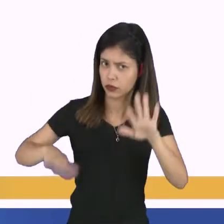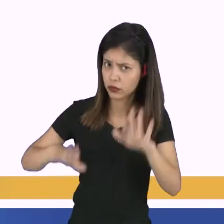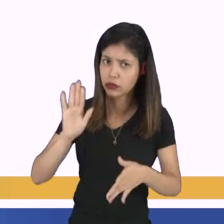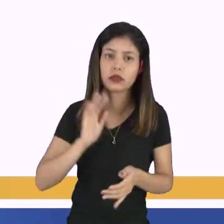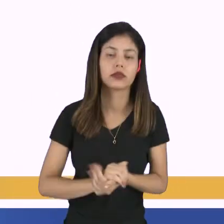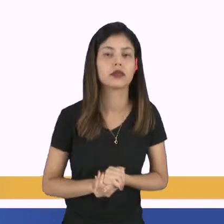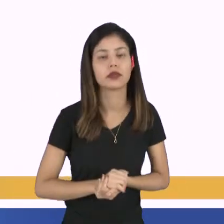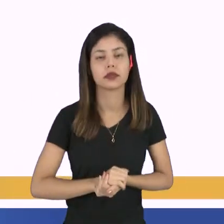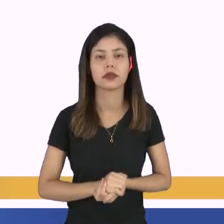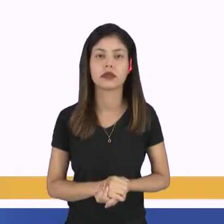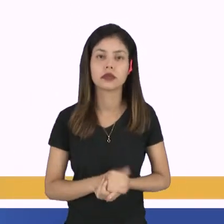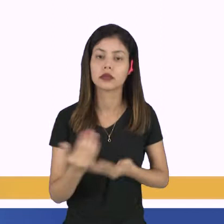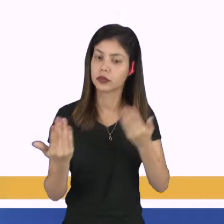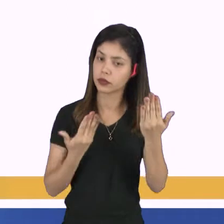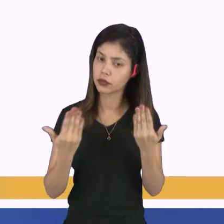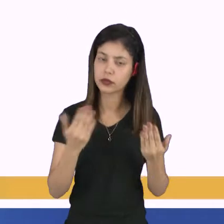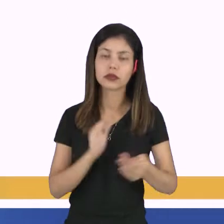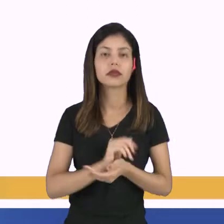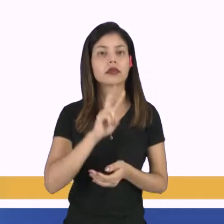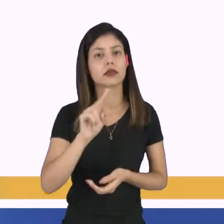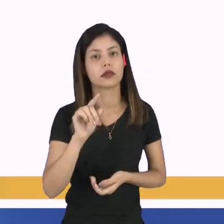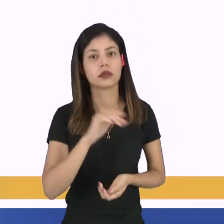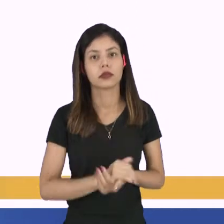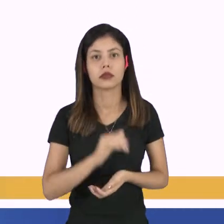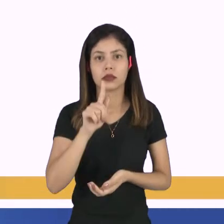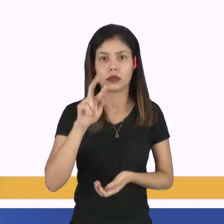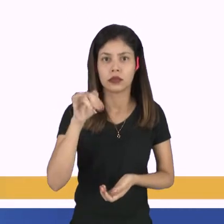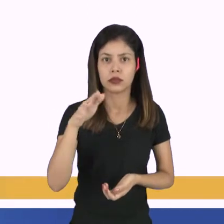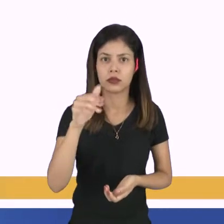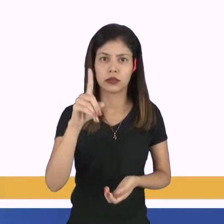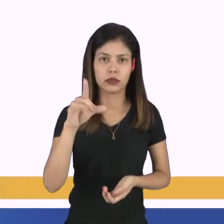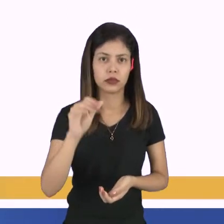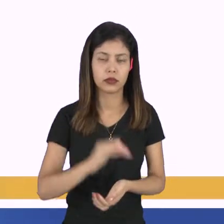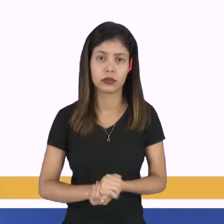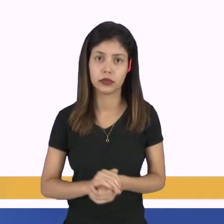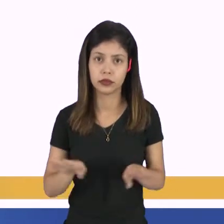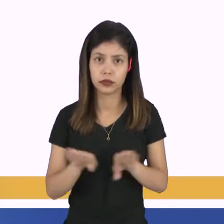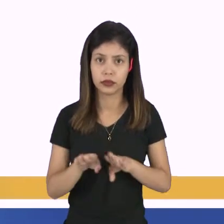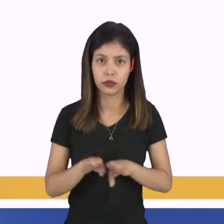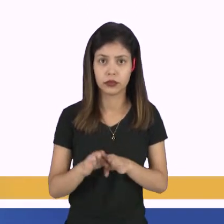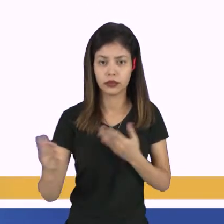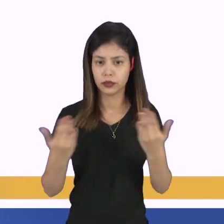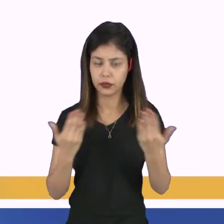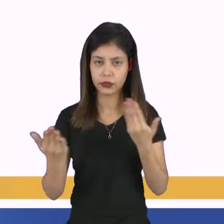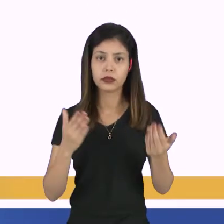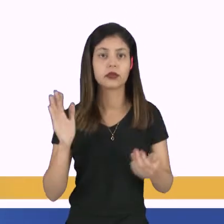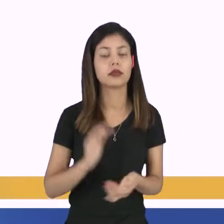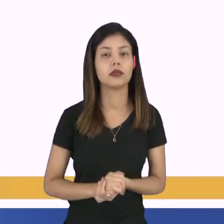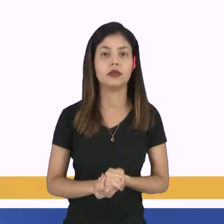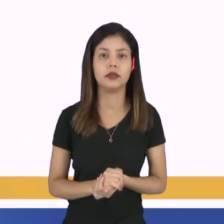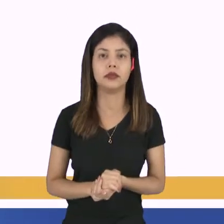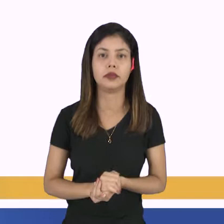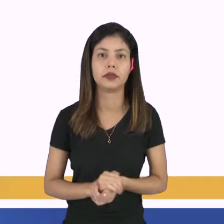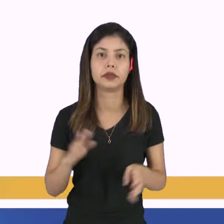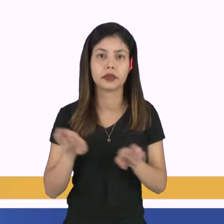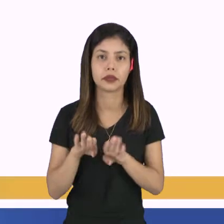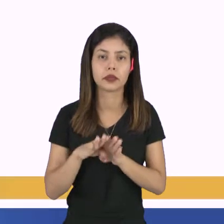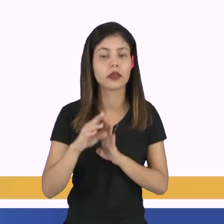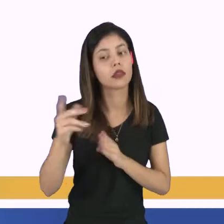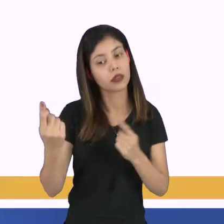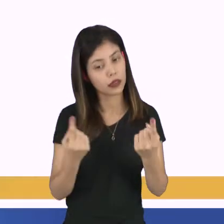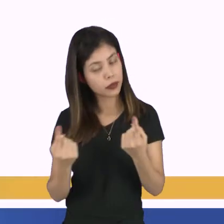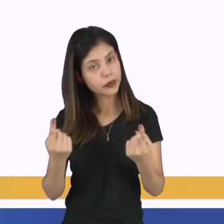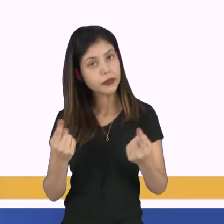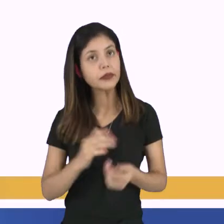geralmente essa relação vai se dar entre grandezas que se envolvem, que tem alguma relação de dependência entre elas,